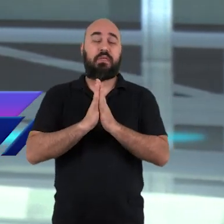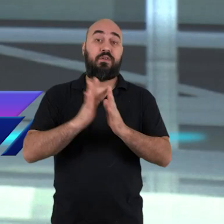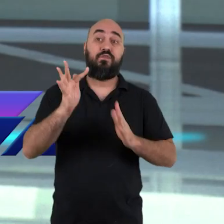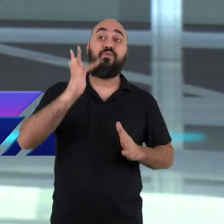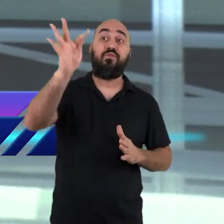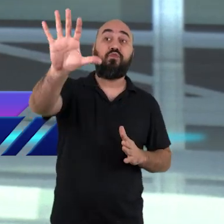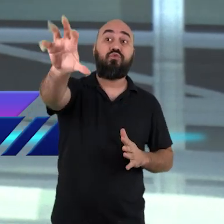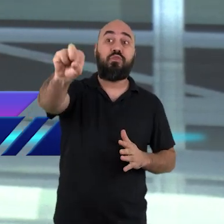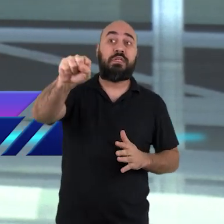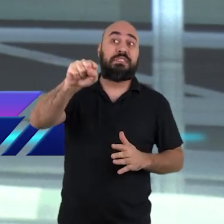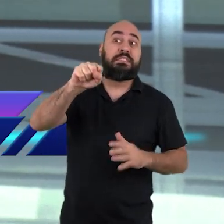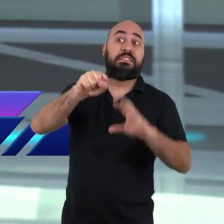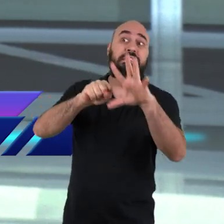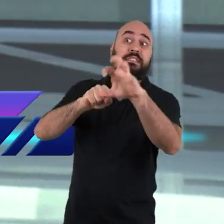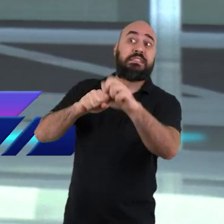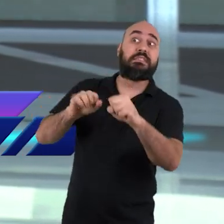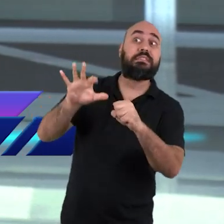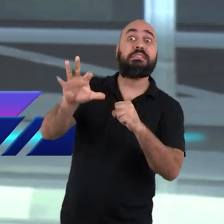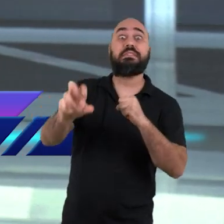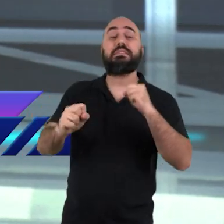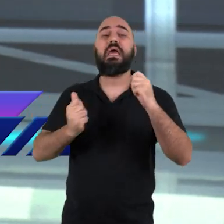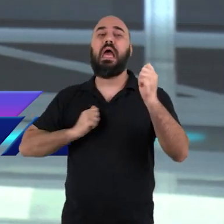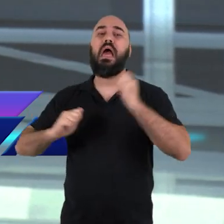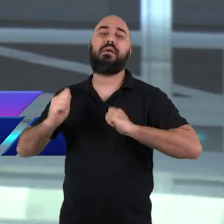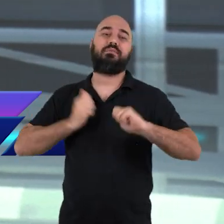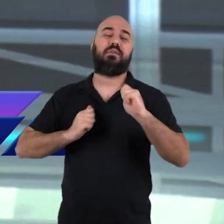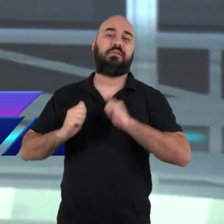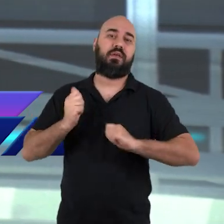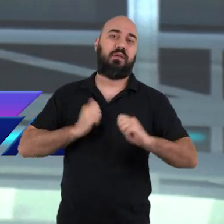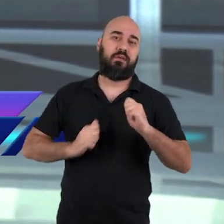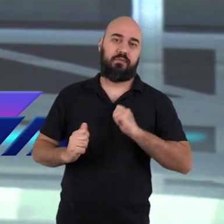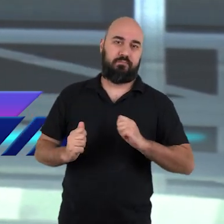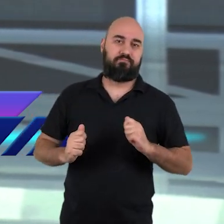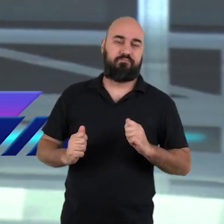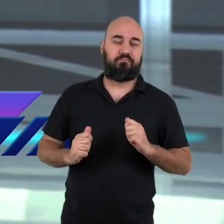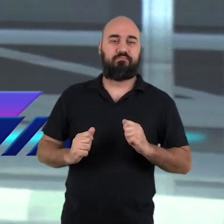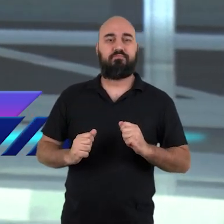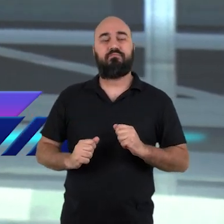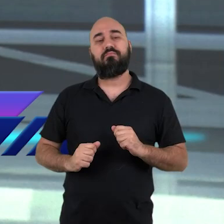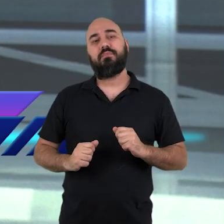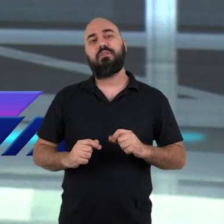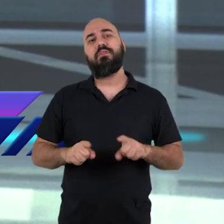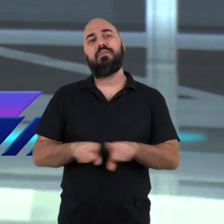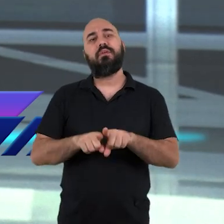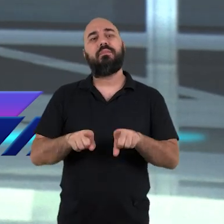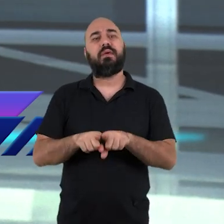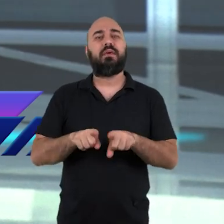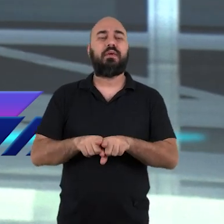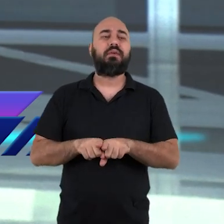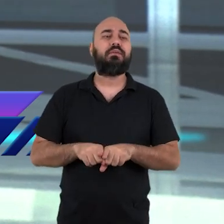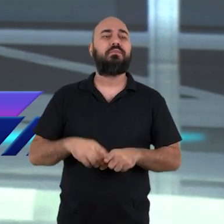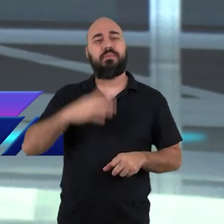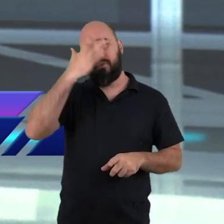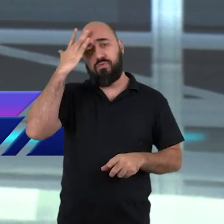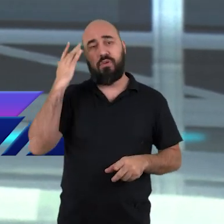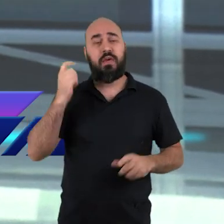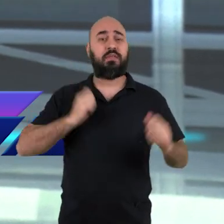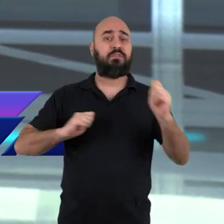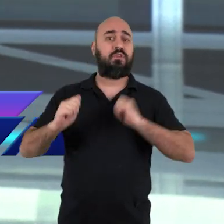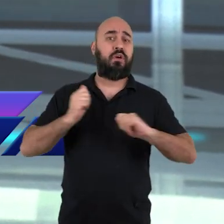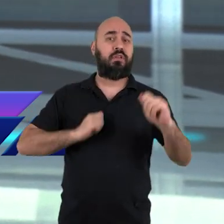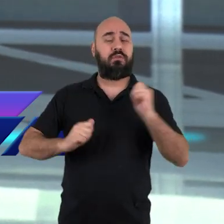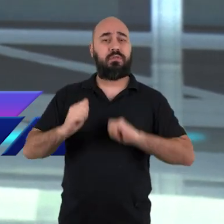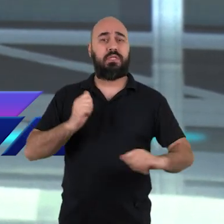para o presente e fico pensando no que vai acontecer, como vai ser. E para os ansiosos como eu, que